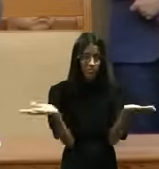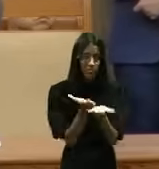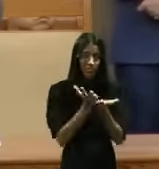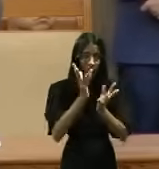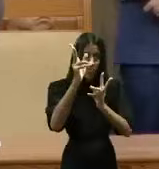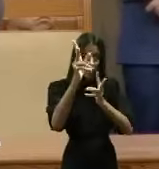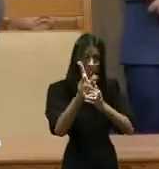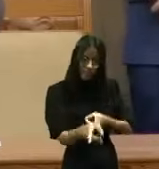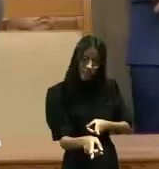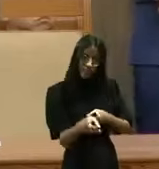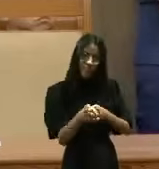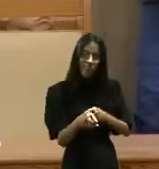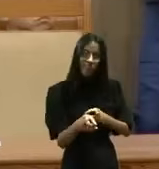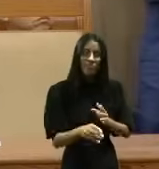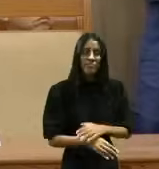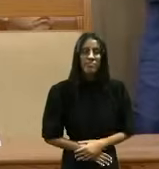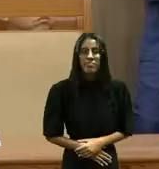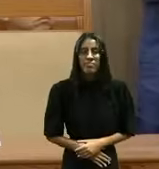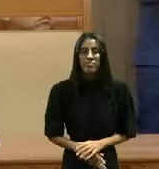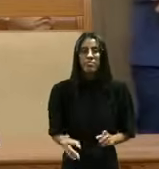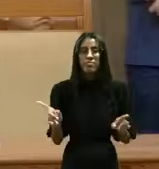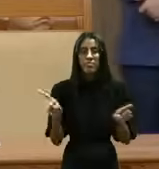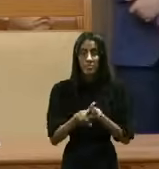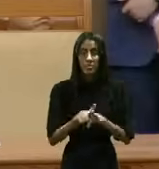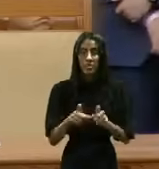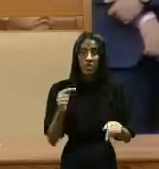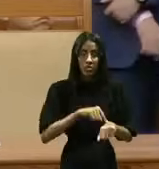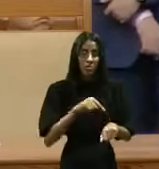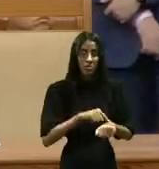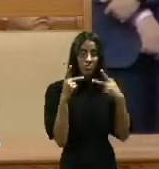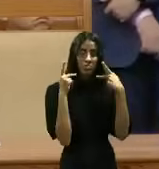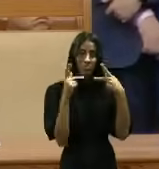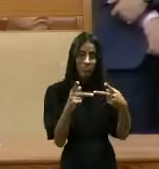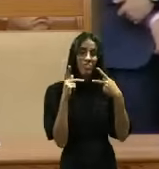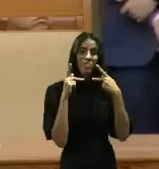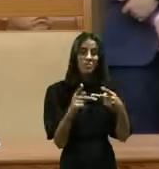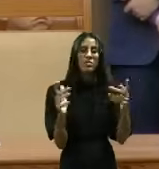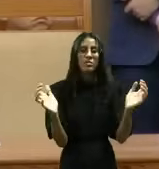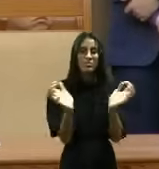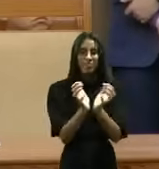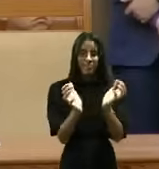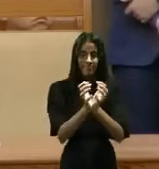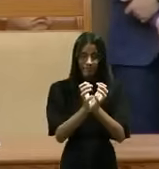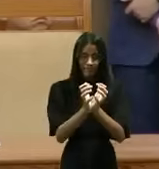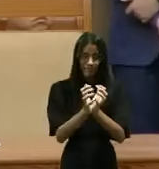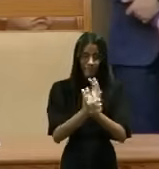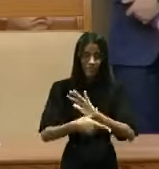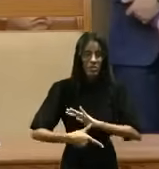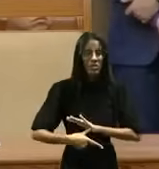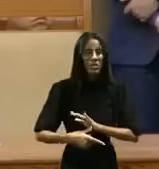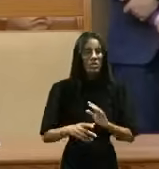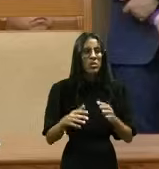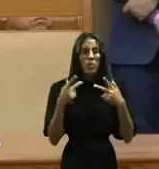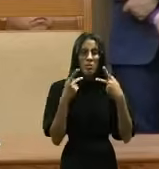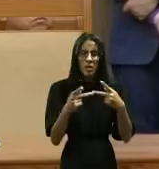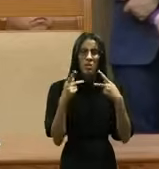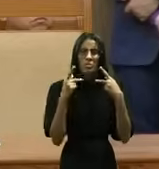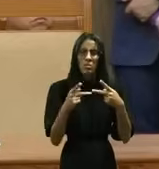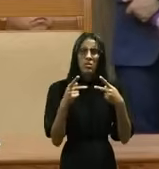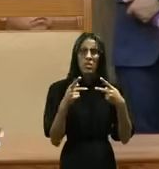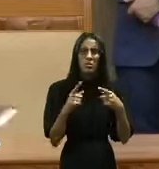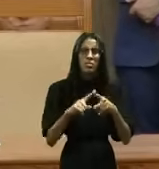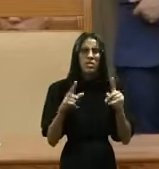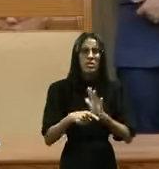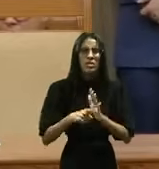da mensagem olhe para cá quando eu estava pregando no meio da mensagem antes de eu terminar a mensagem